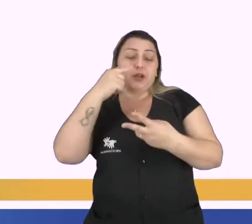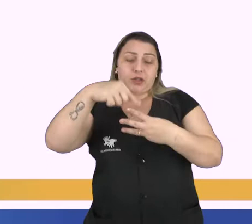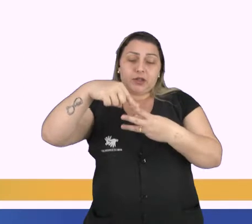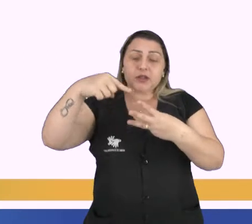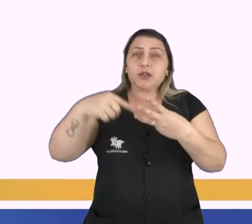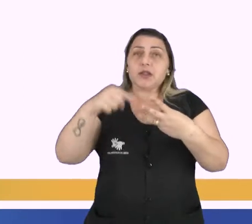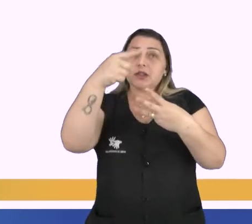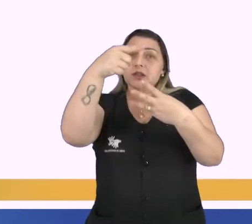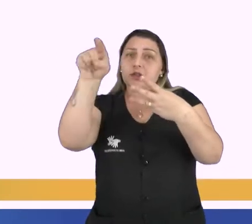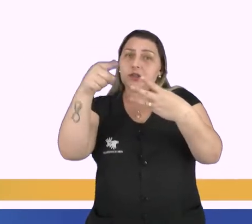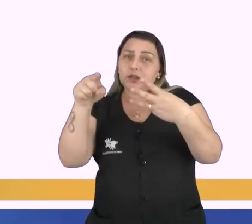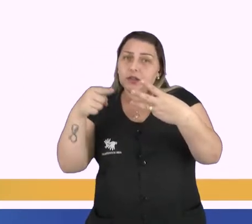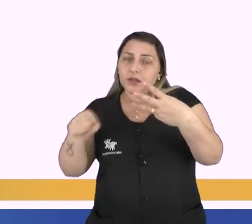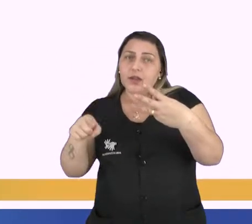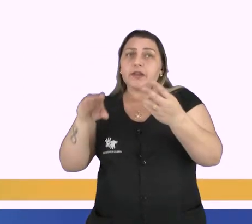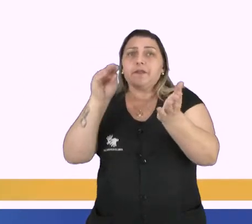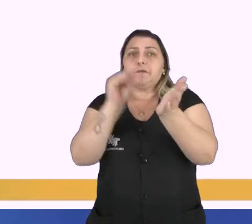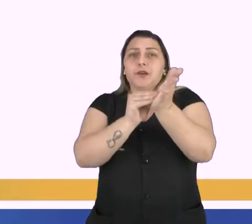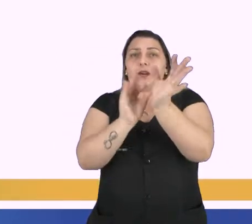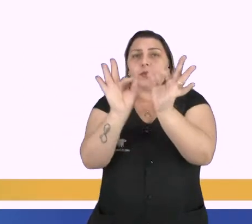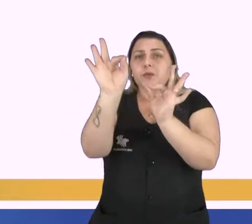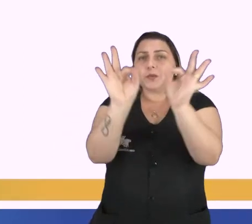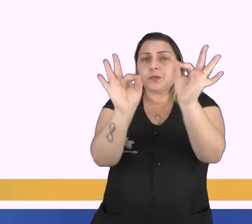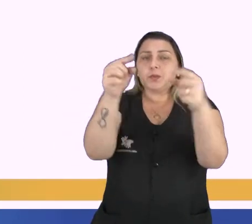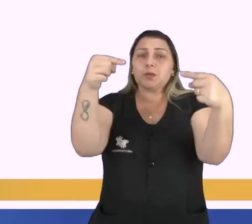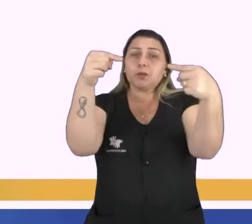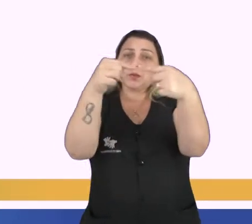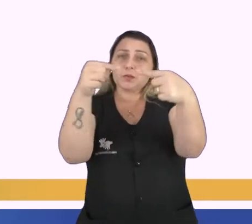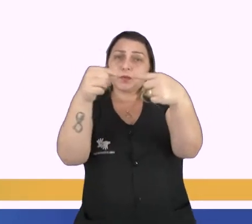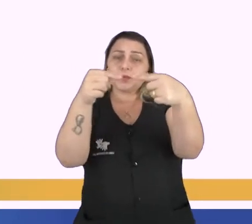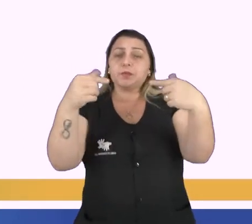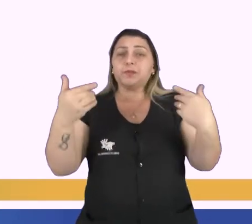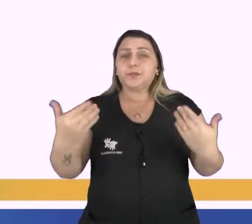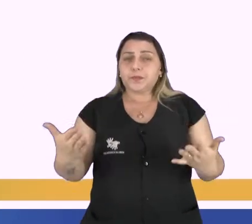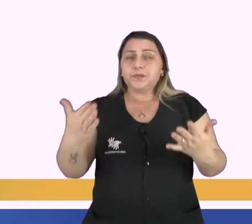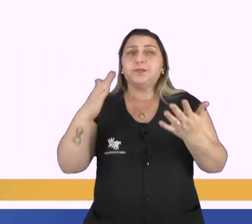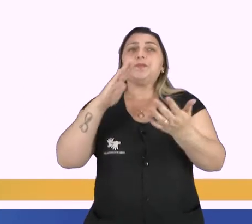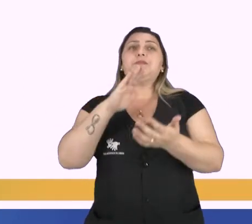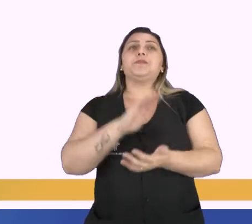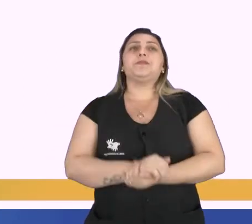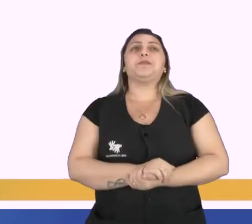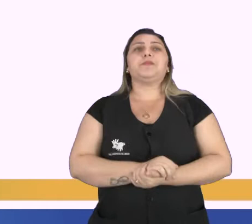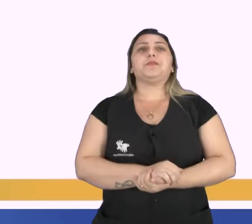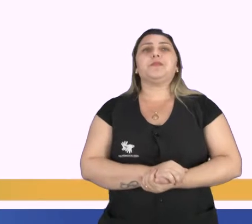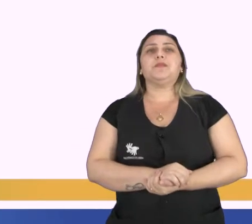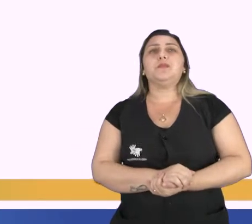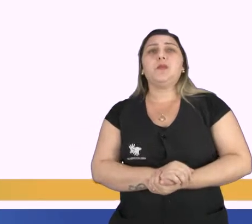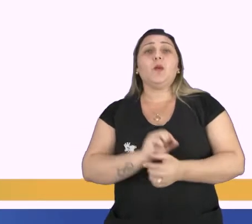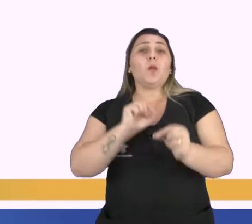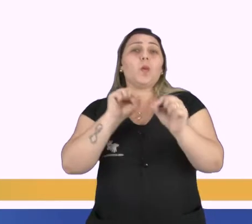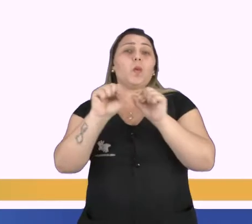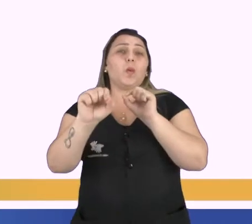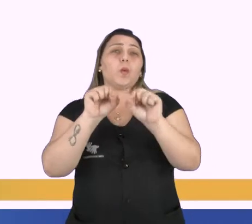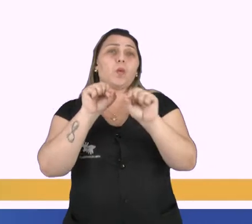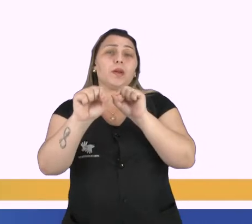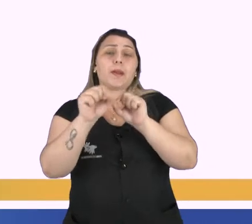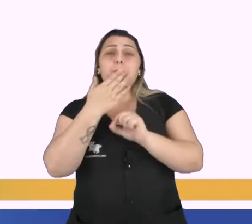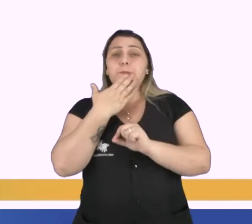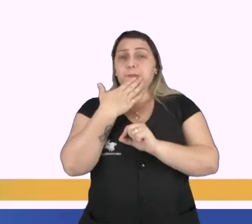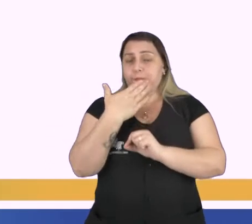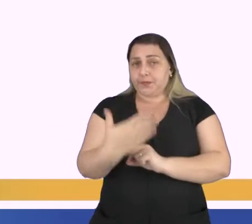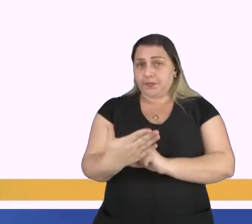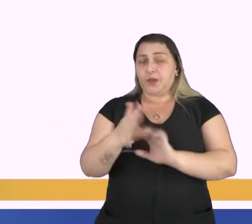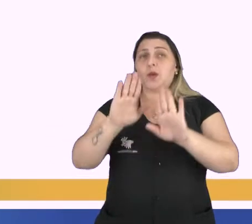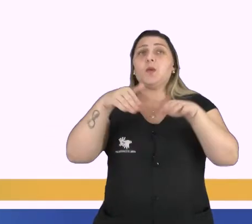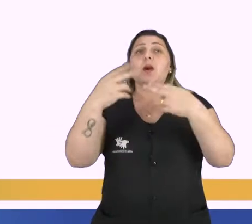3 traços, 3 lacunas, e a questão pede que vocês preencham essas lacunas com os termos corretos. O que a sentença está pedindo ali?